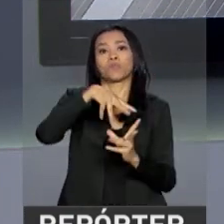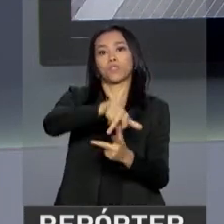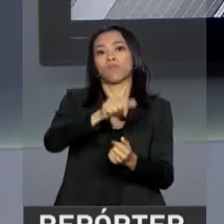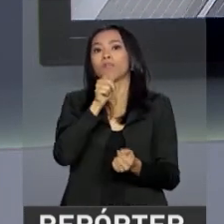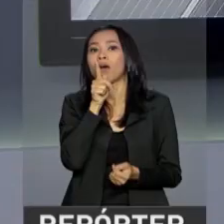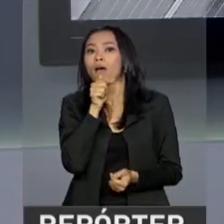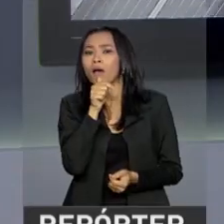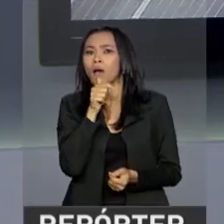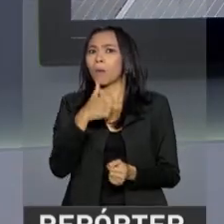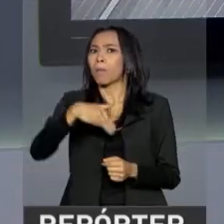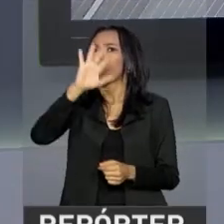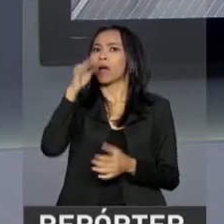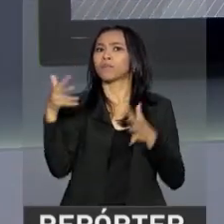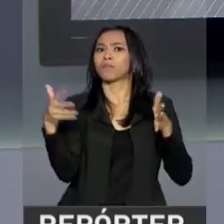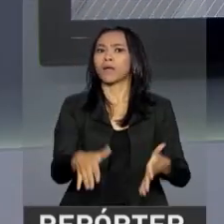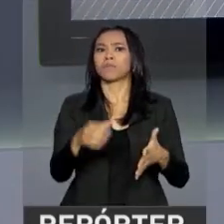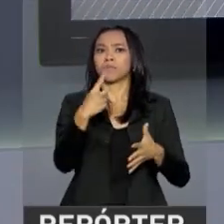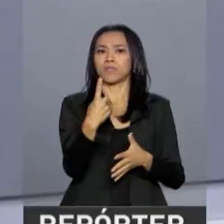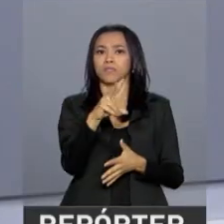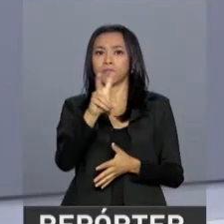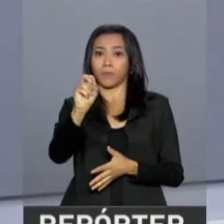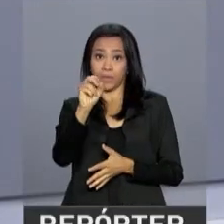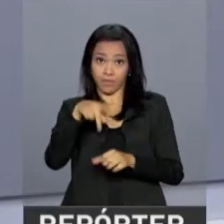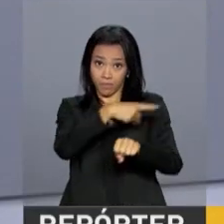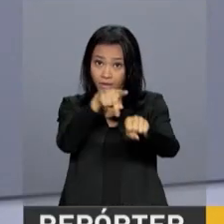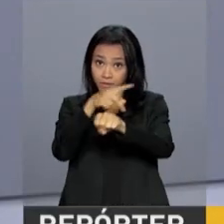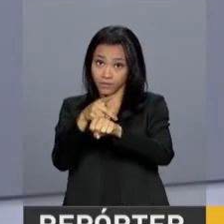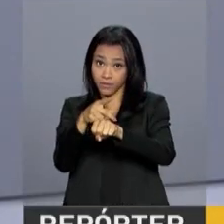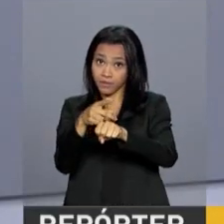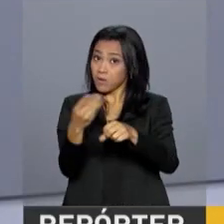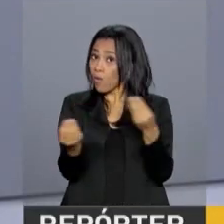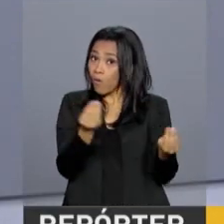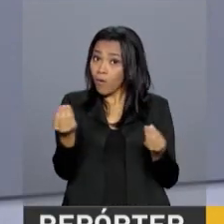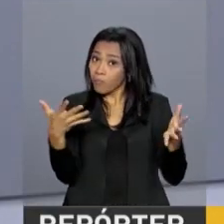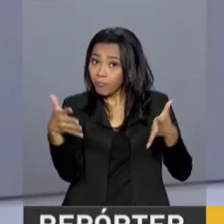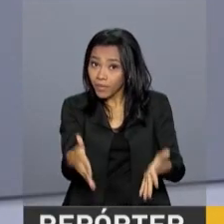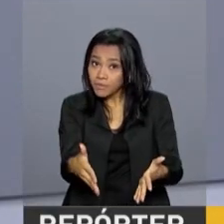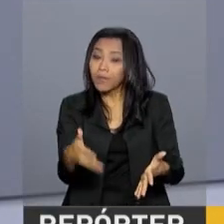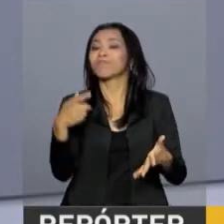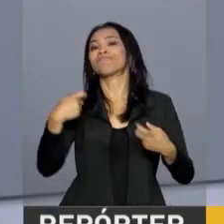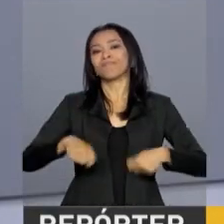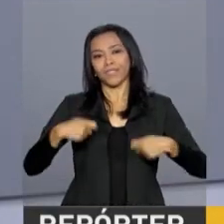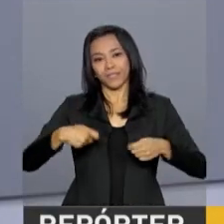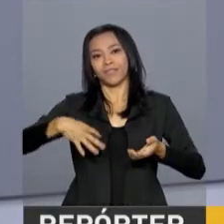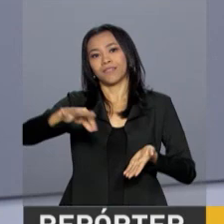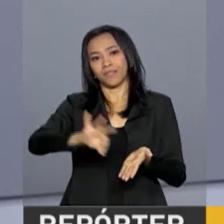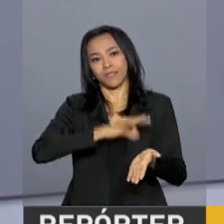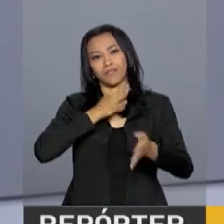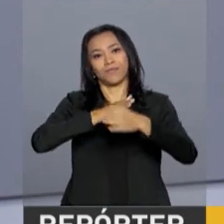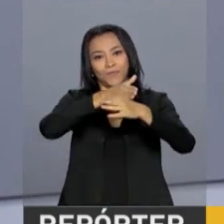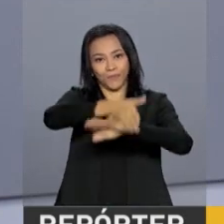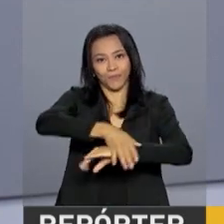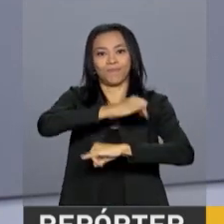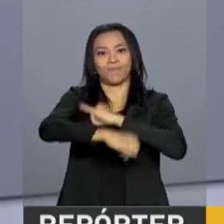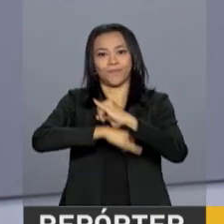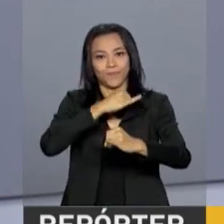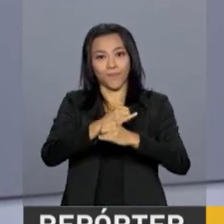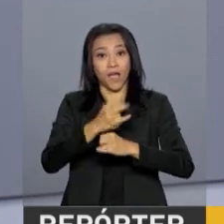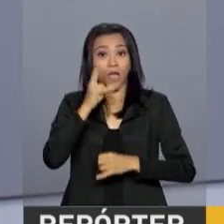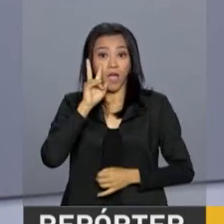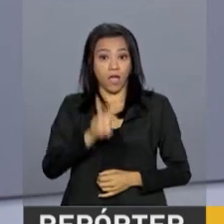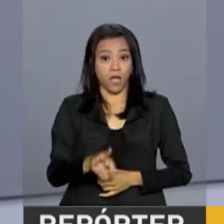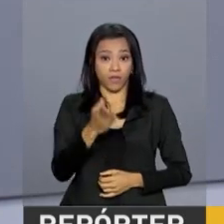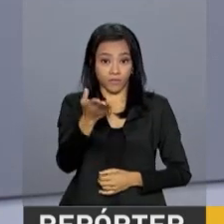de mais de 150 países para participar do fórum mundial da água é preciso se inscrever no site do evento o endereço